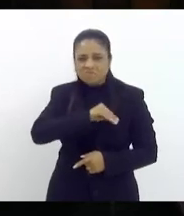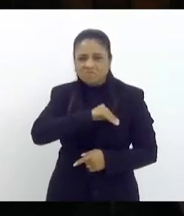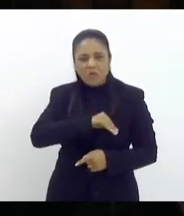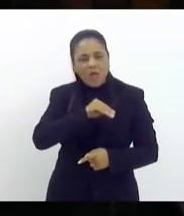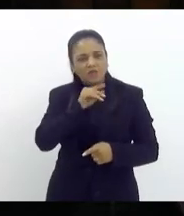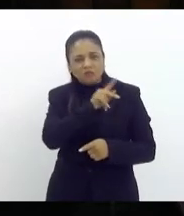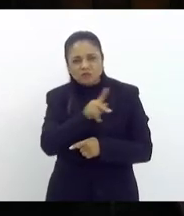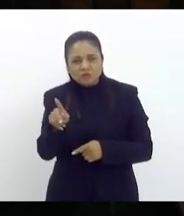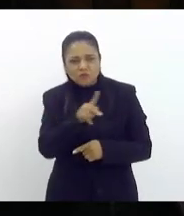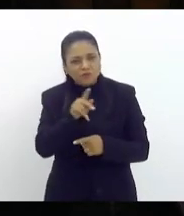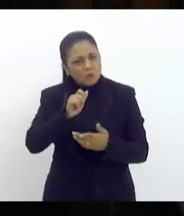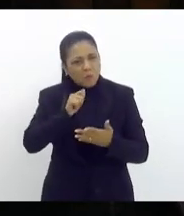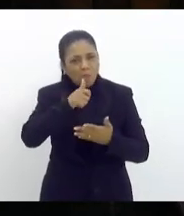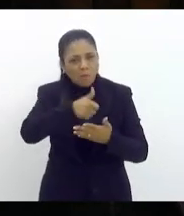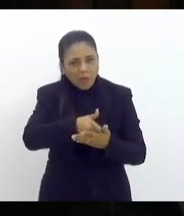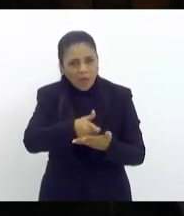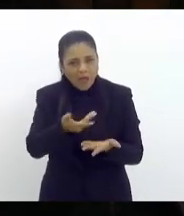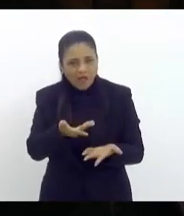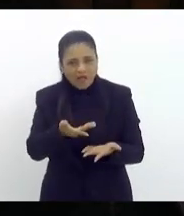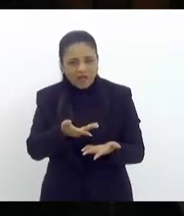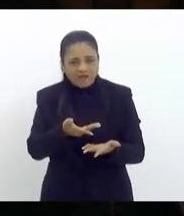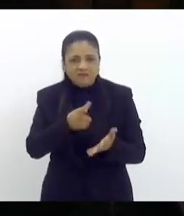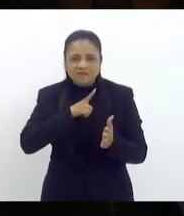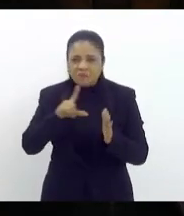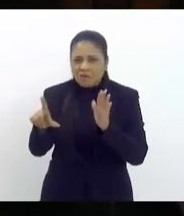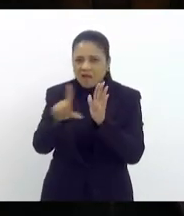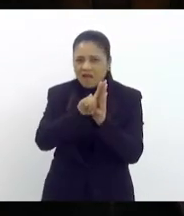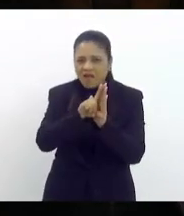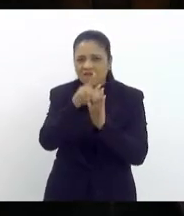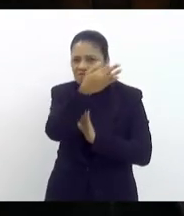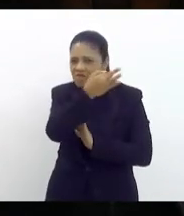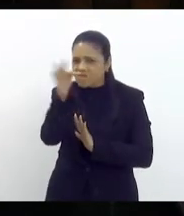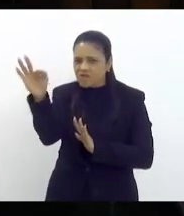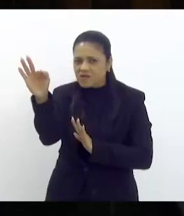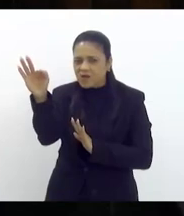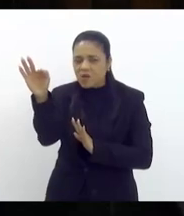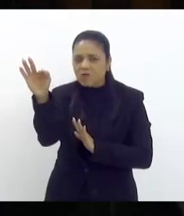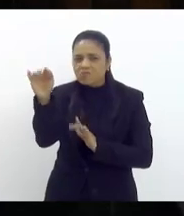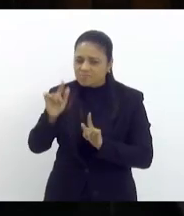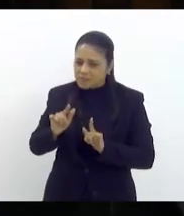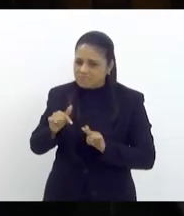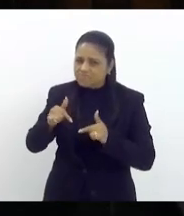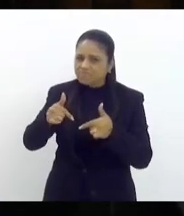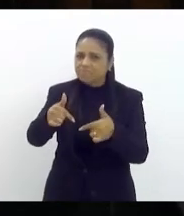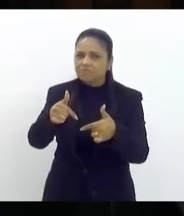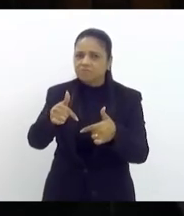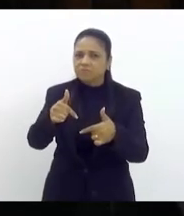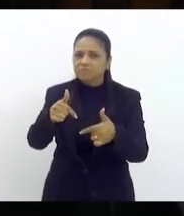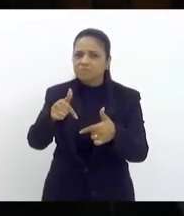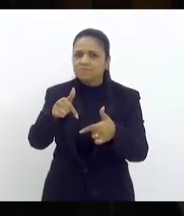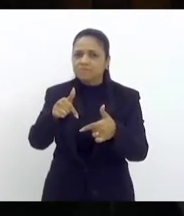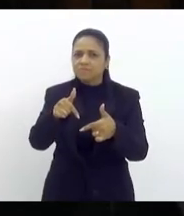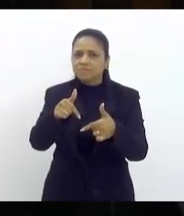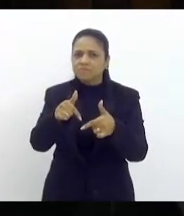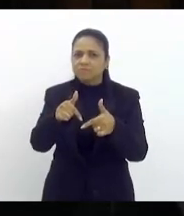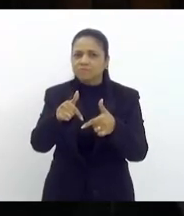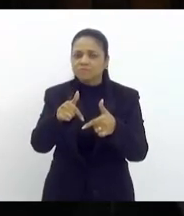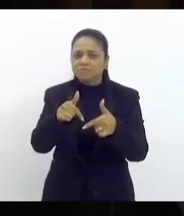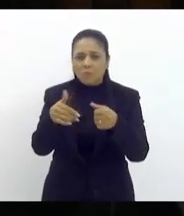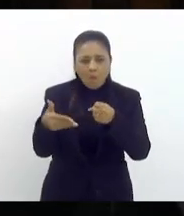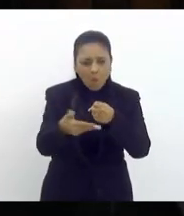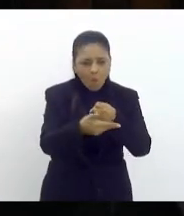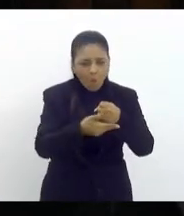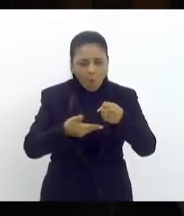professores existe existe uma legislação federal em vigor que estabelece um piso nacional do